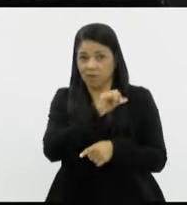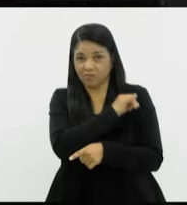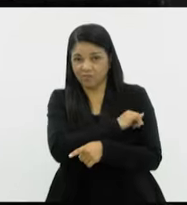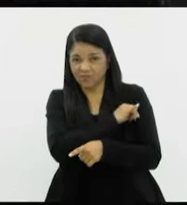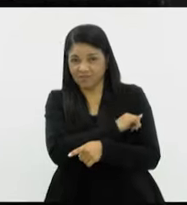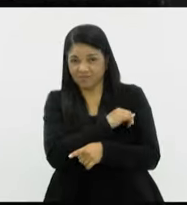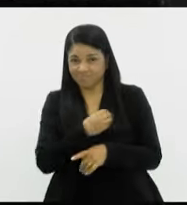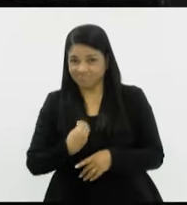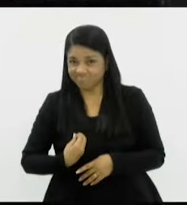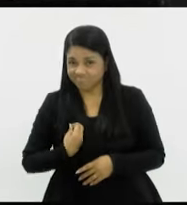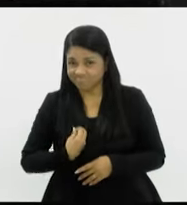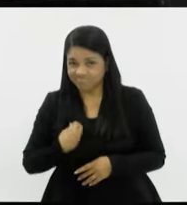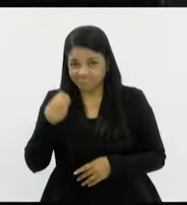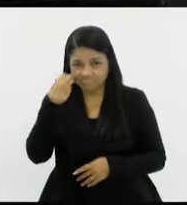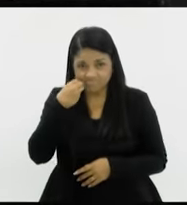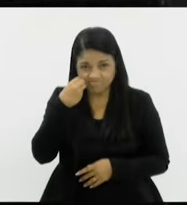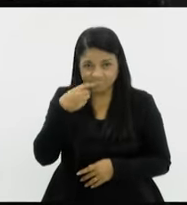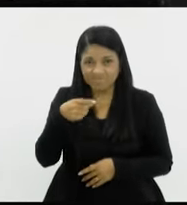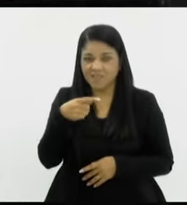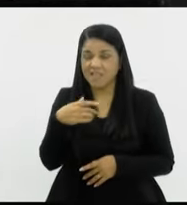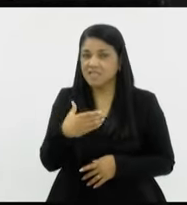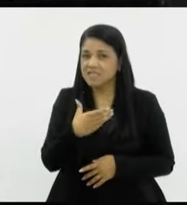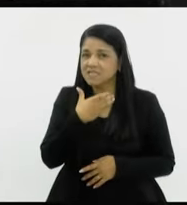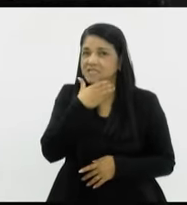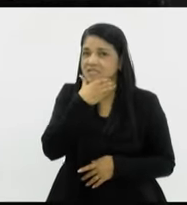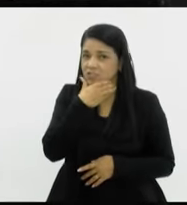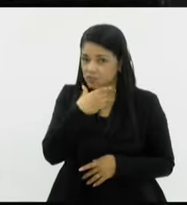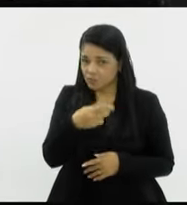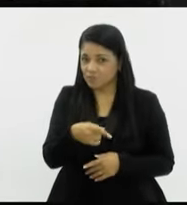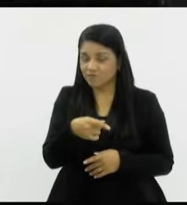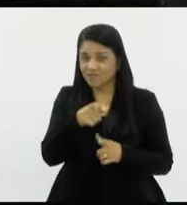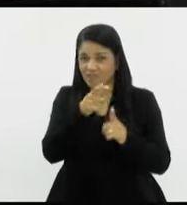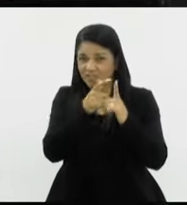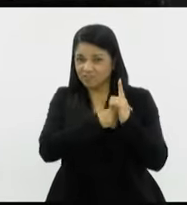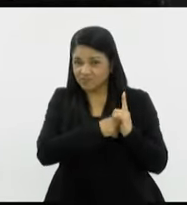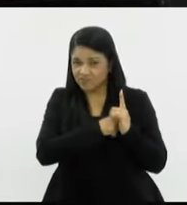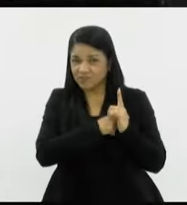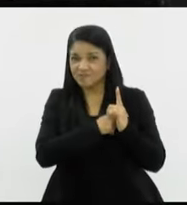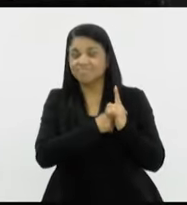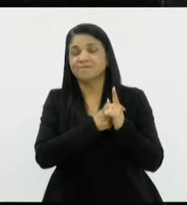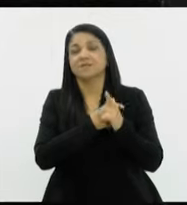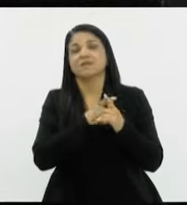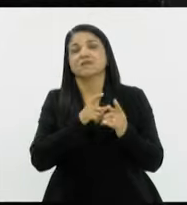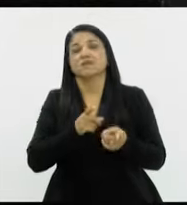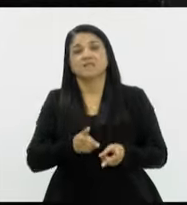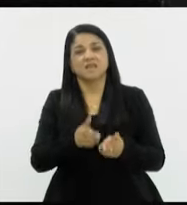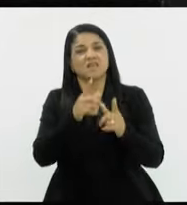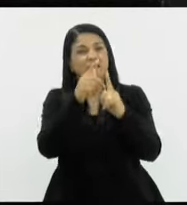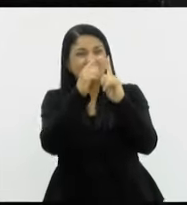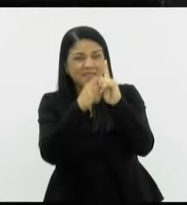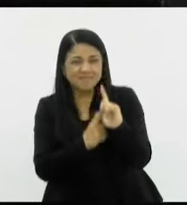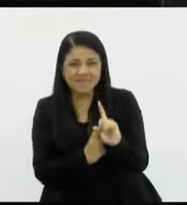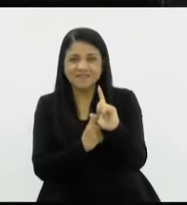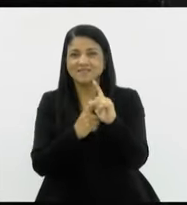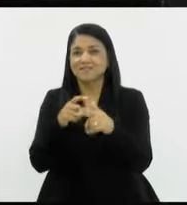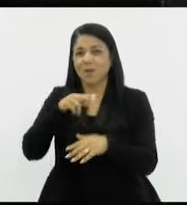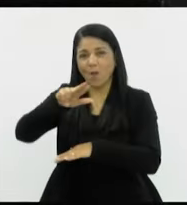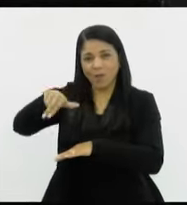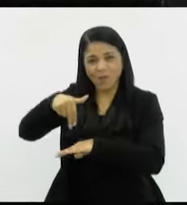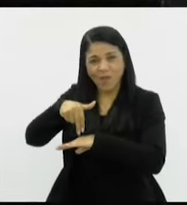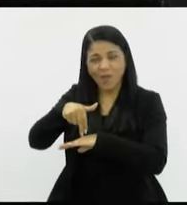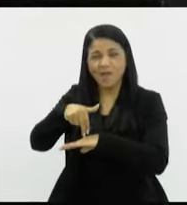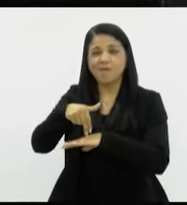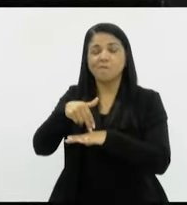é cada vez mais e mais crítico. O endividamento e a dependência constante da União foi comprovado por